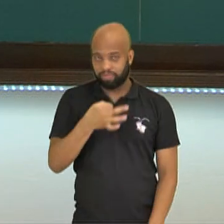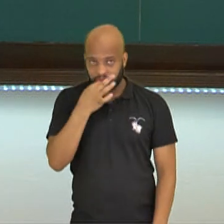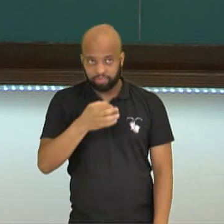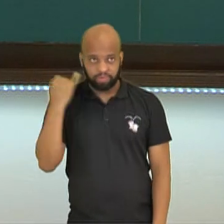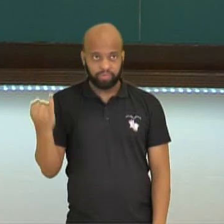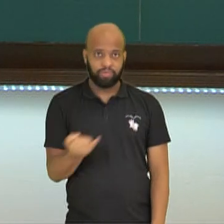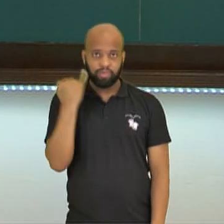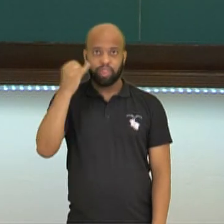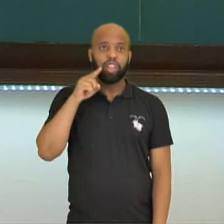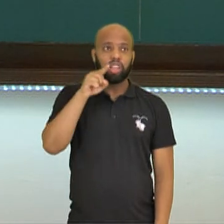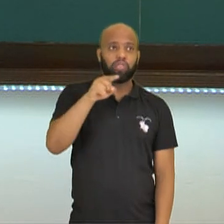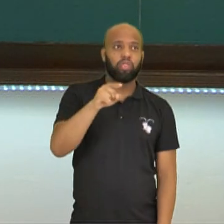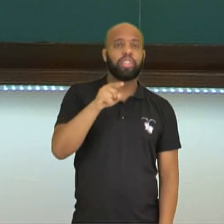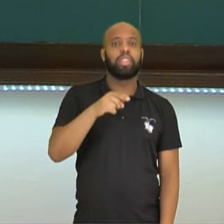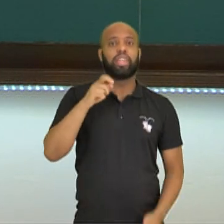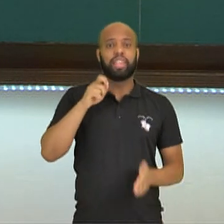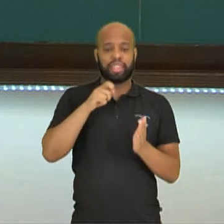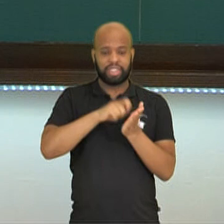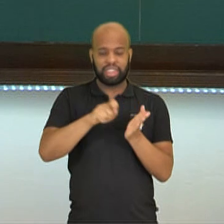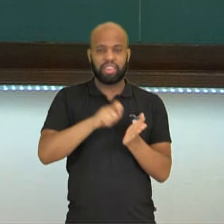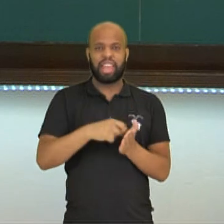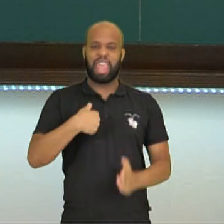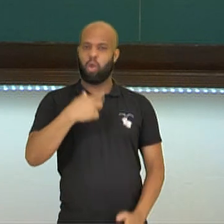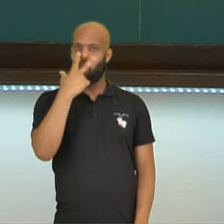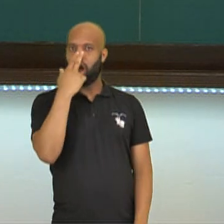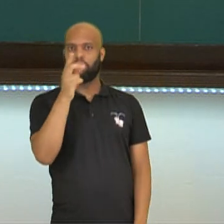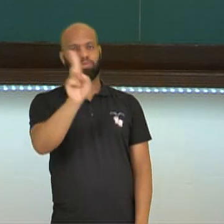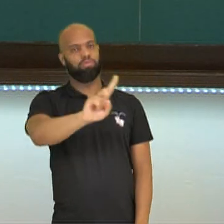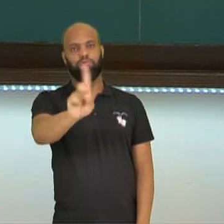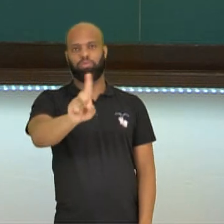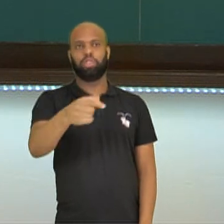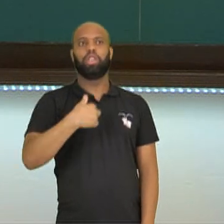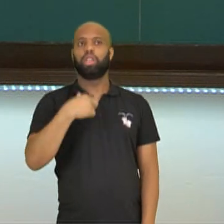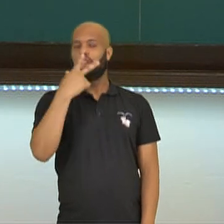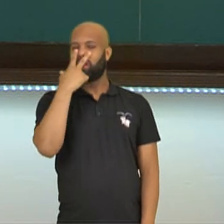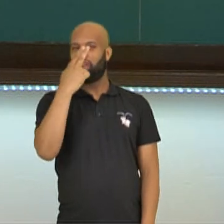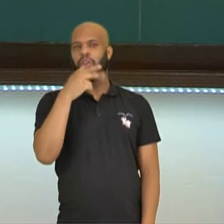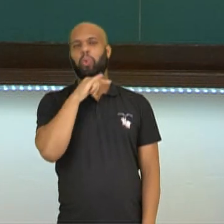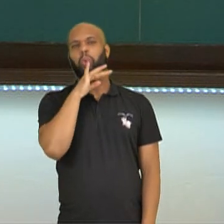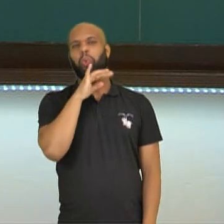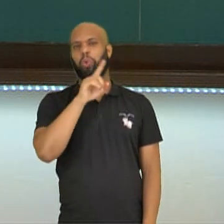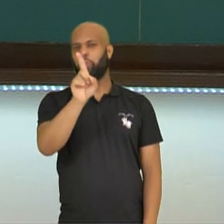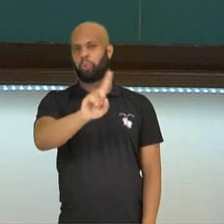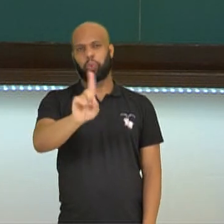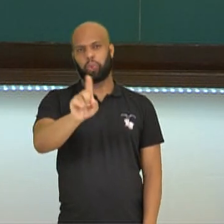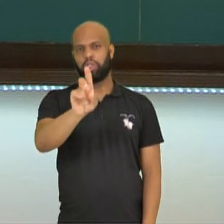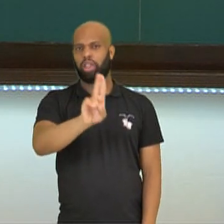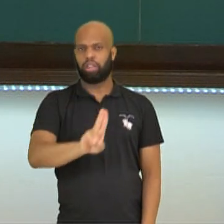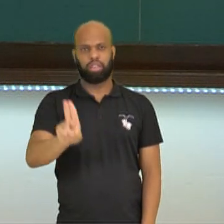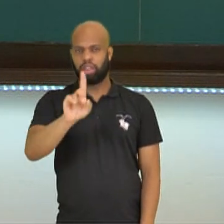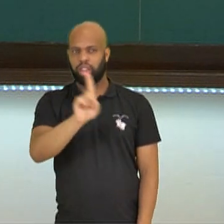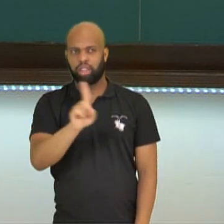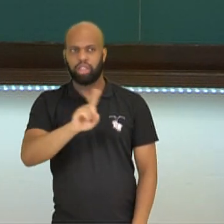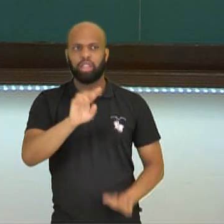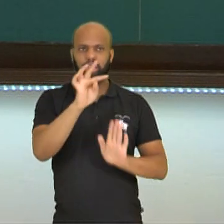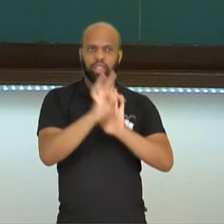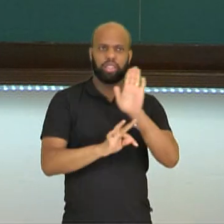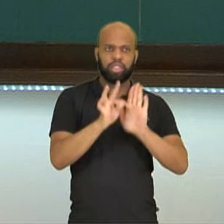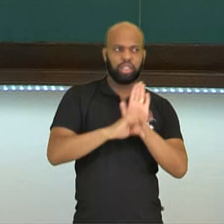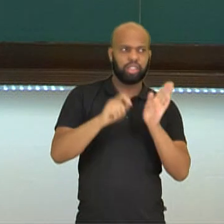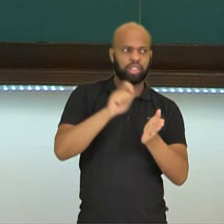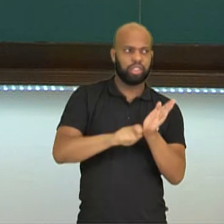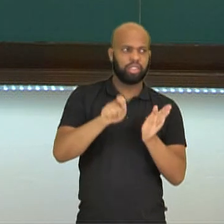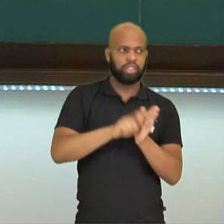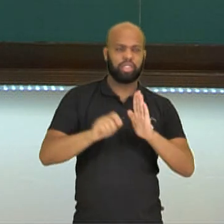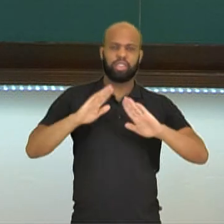é importante que você nunca escreva eu acho. Eu acho é muito ruim. Não utilize isso em textos escritos